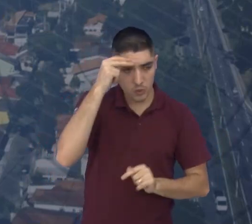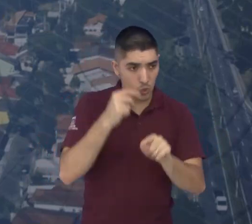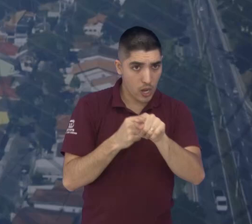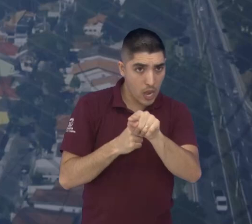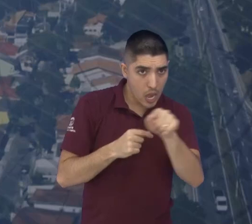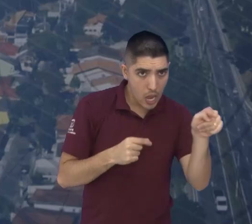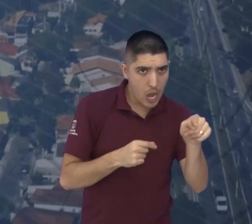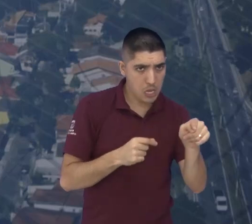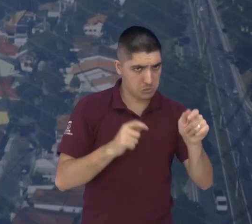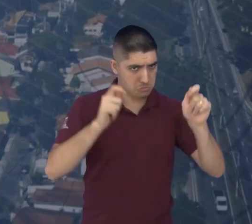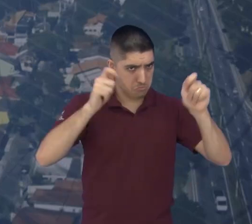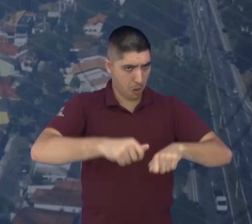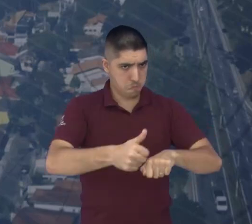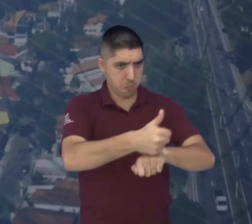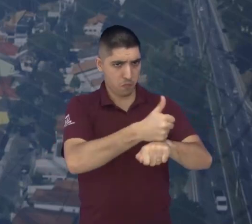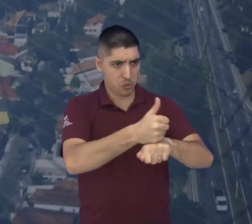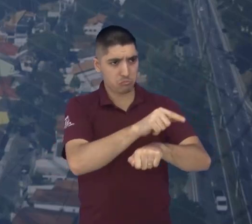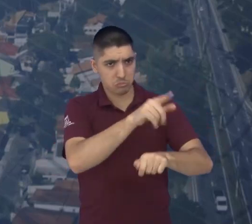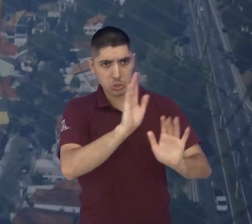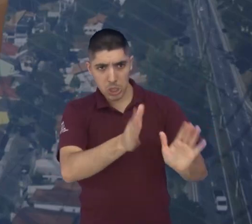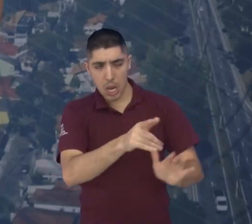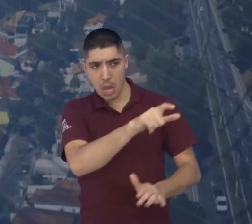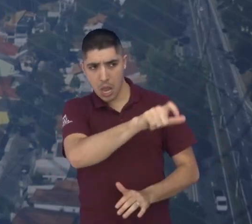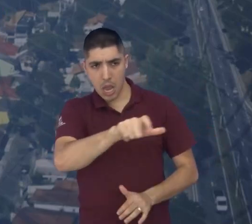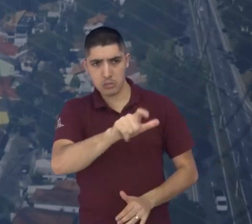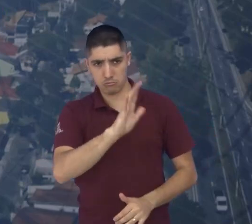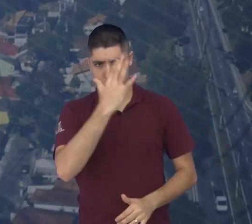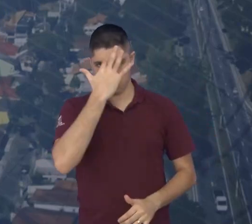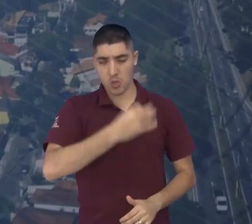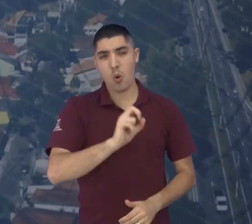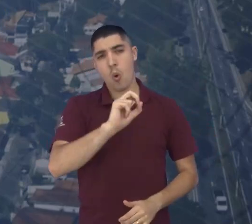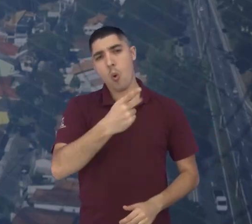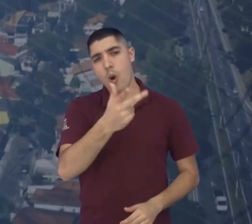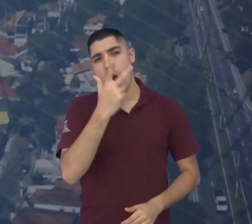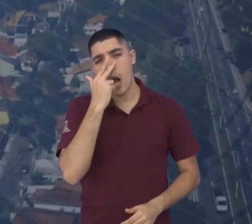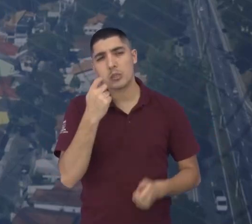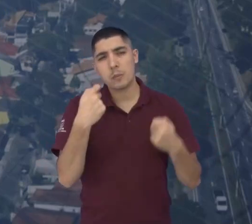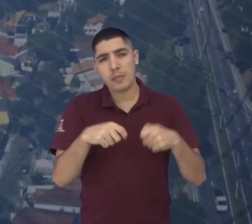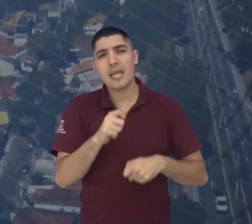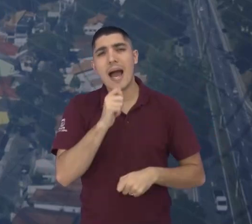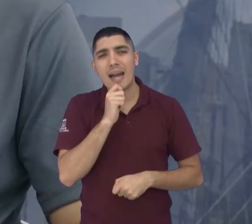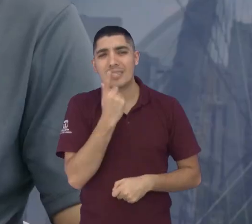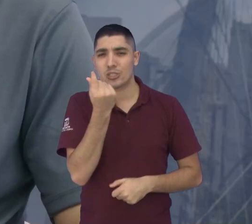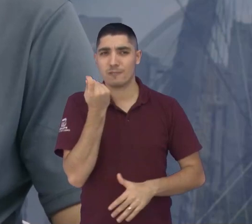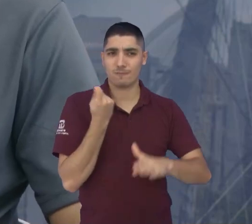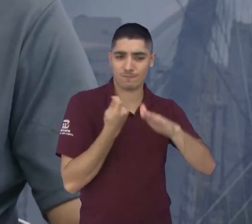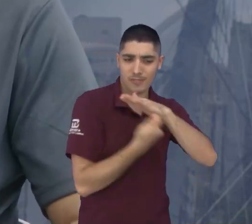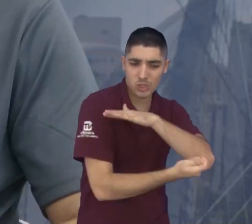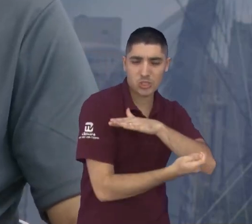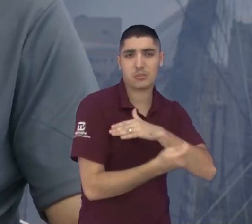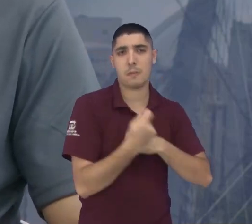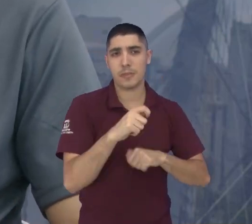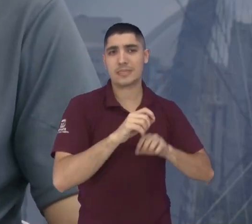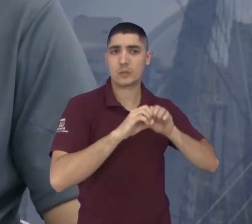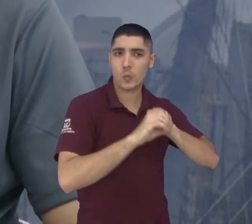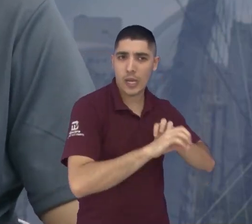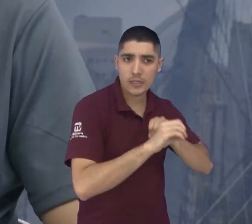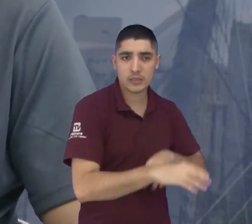Ou precisam também de mais investimentos, mais educação? É